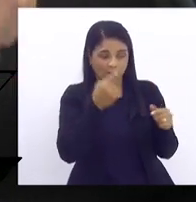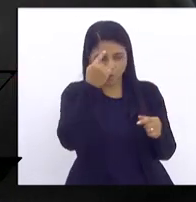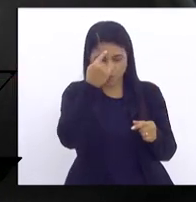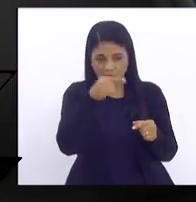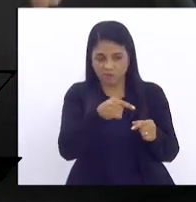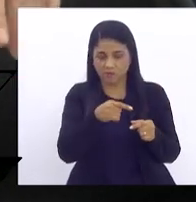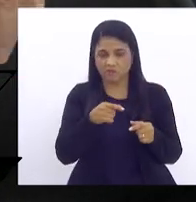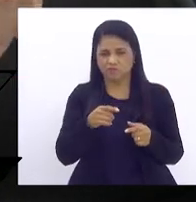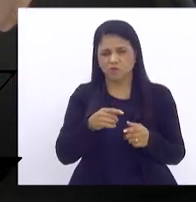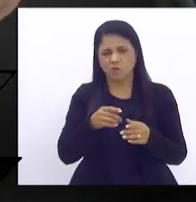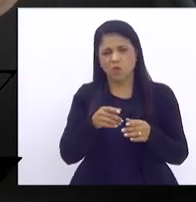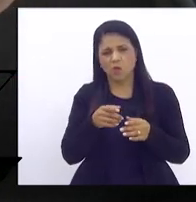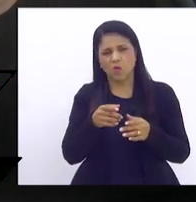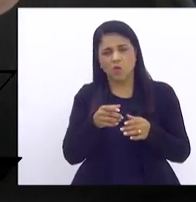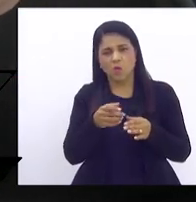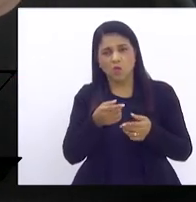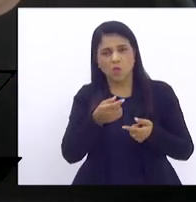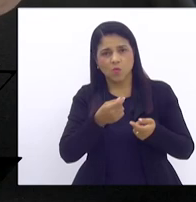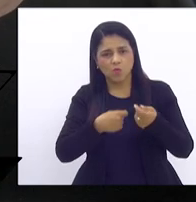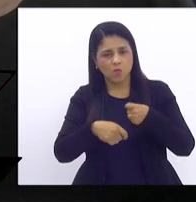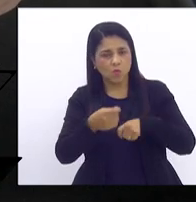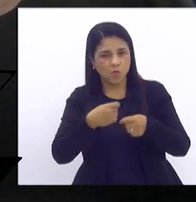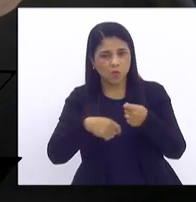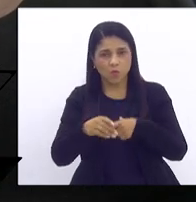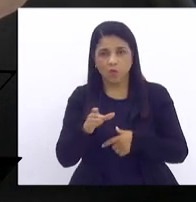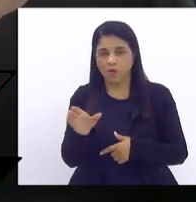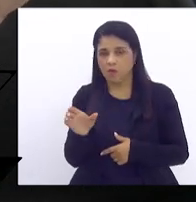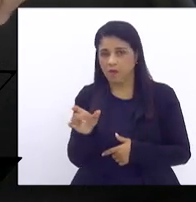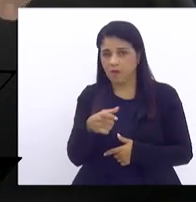operações de crédito, quem legisla é